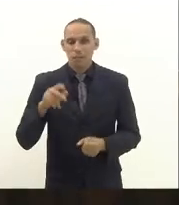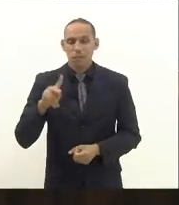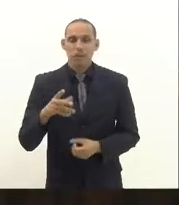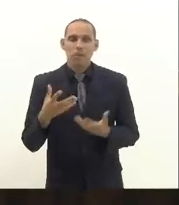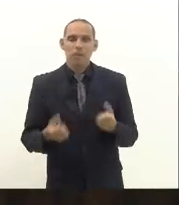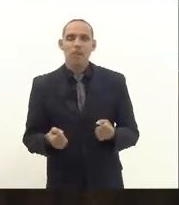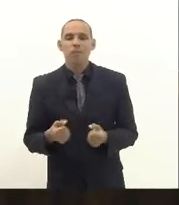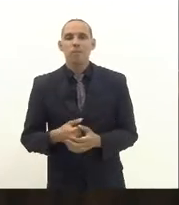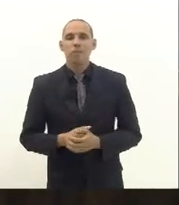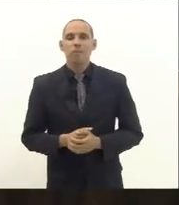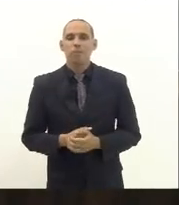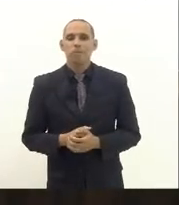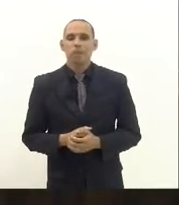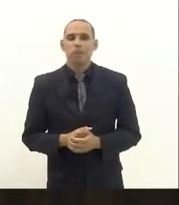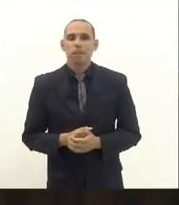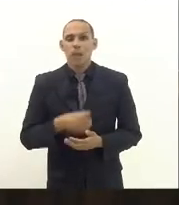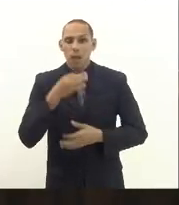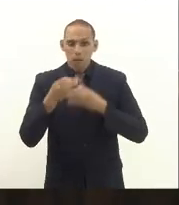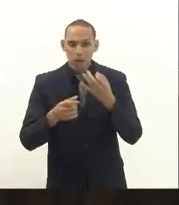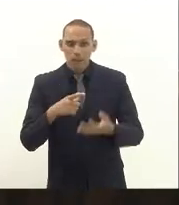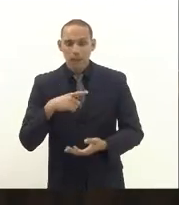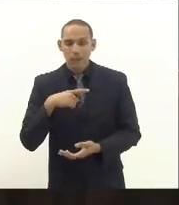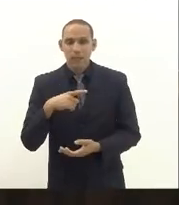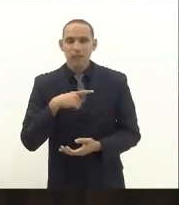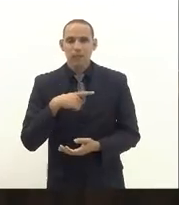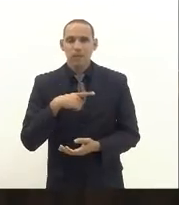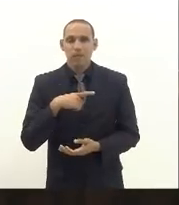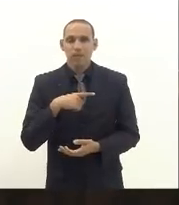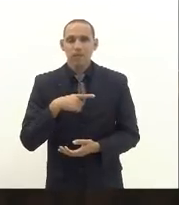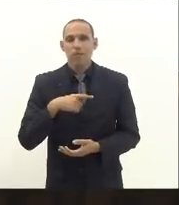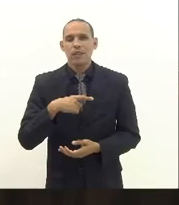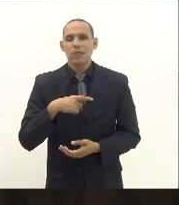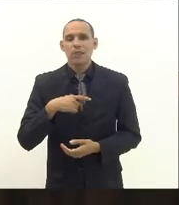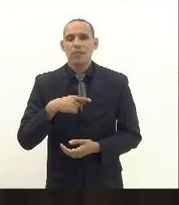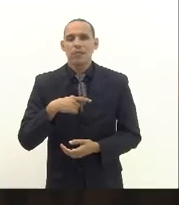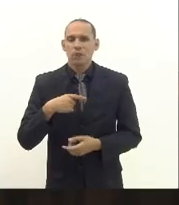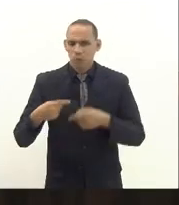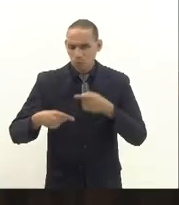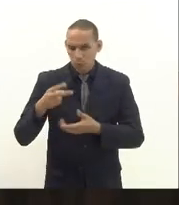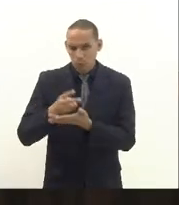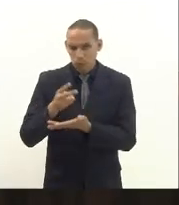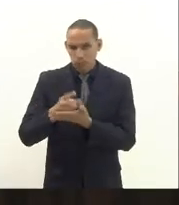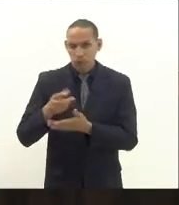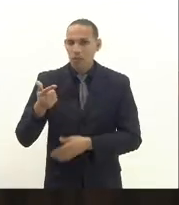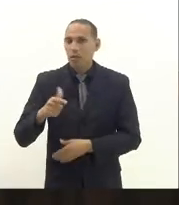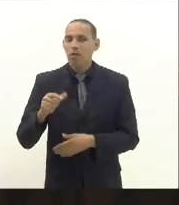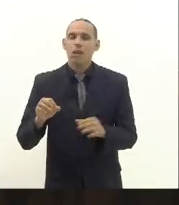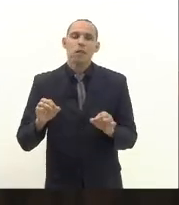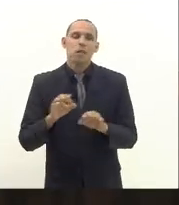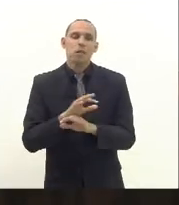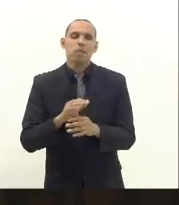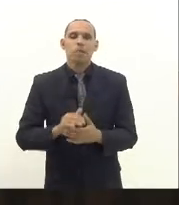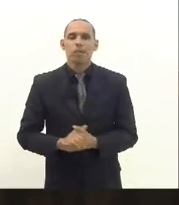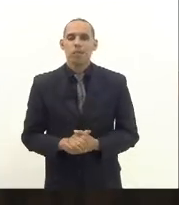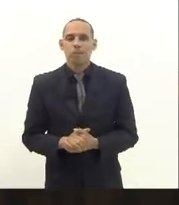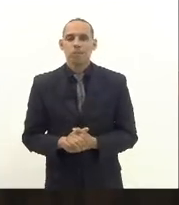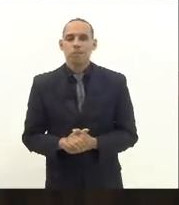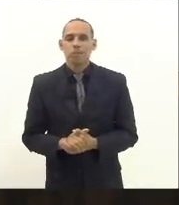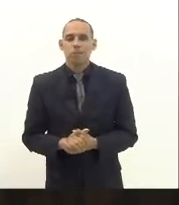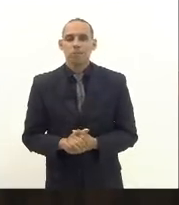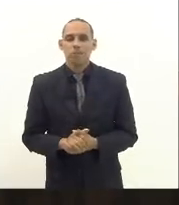seu de capa com os pareceres emitidos em discurso Continua em discussão não havendo Quem Queira discutir